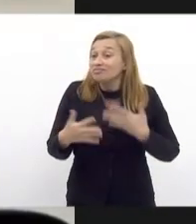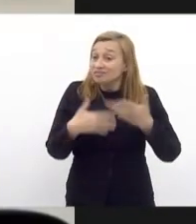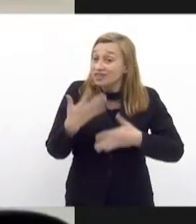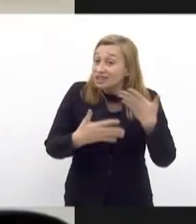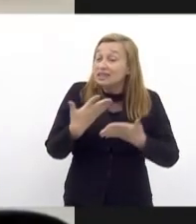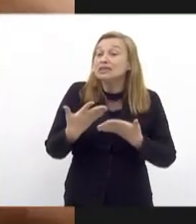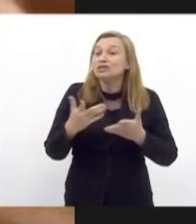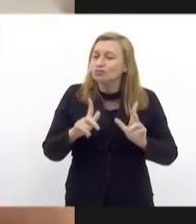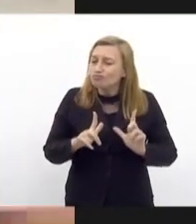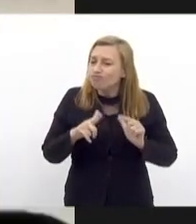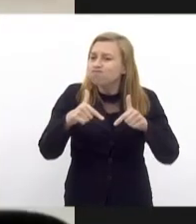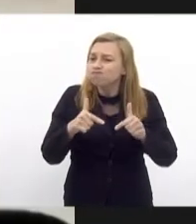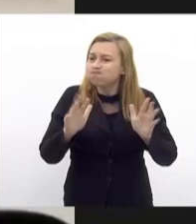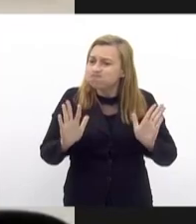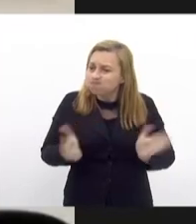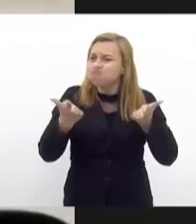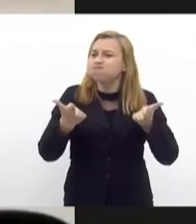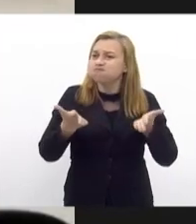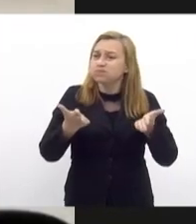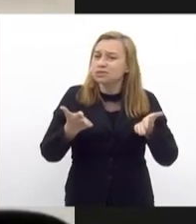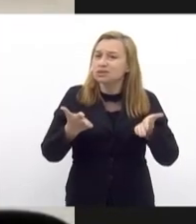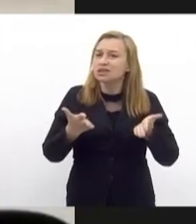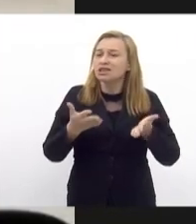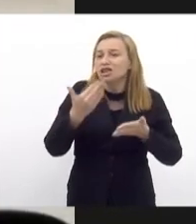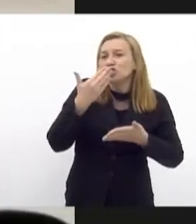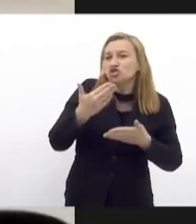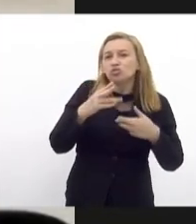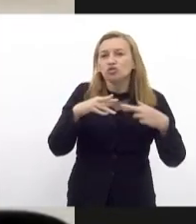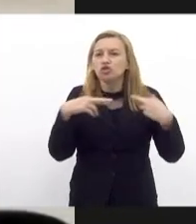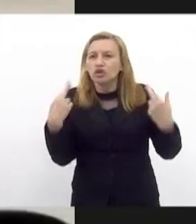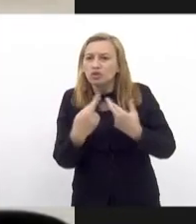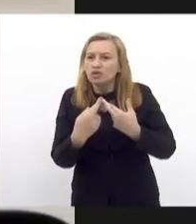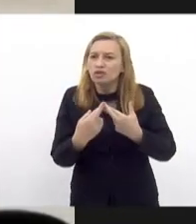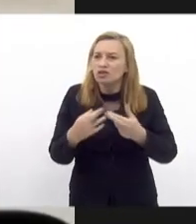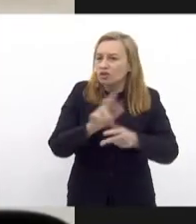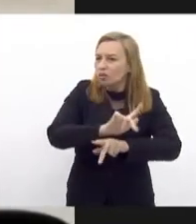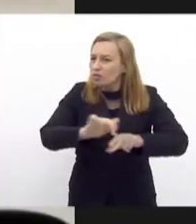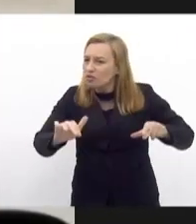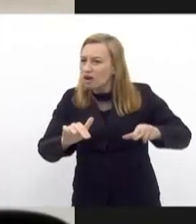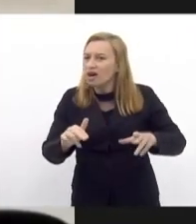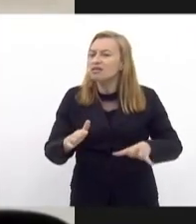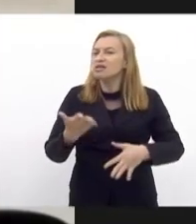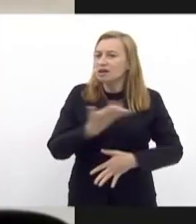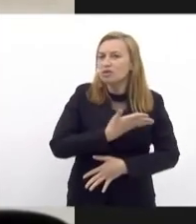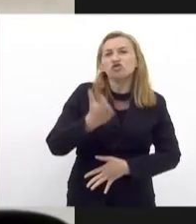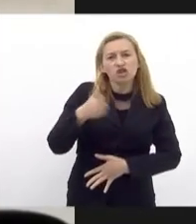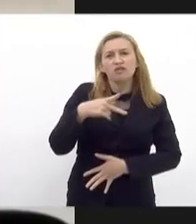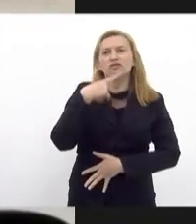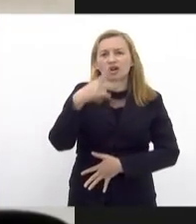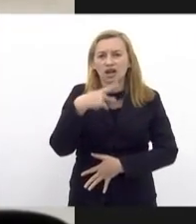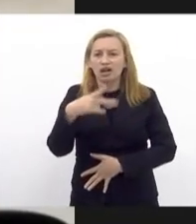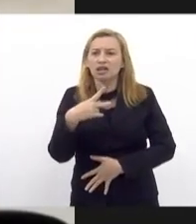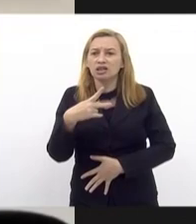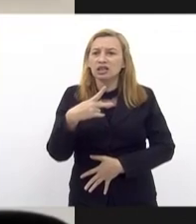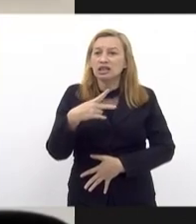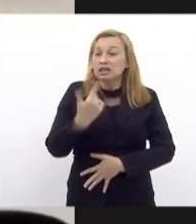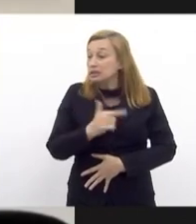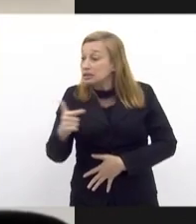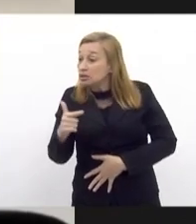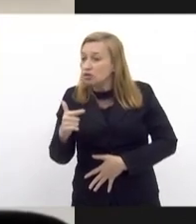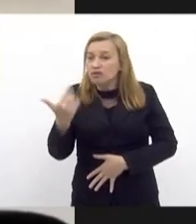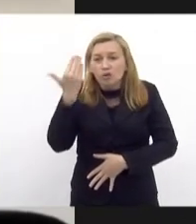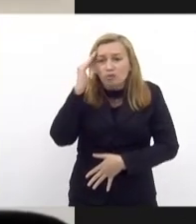de promover esse tipo de reunião, porque, como vários companheiros já se manifestaram, se não houver